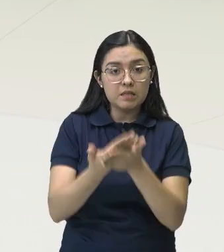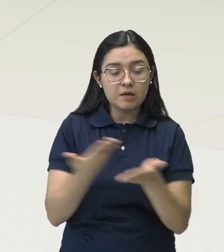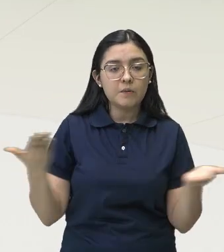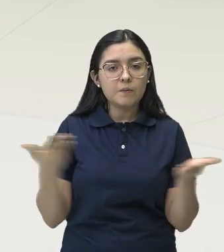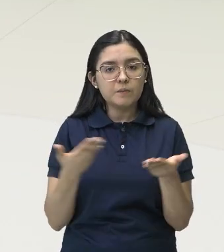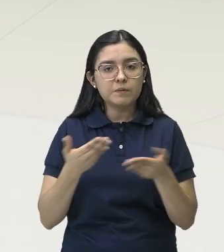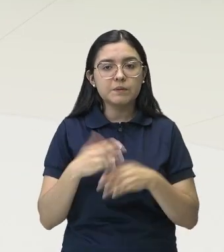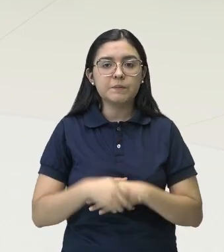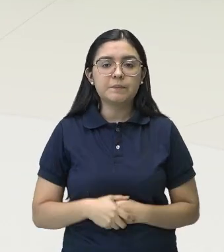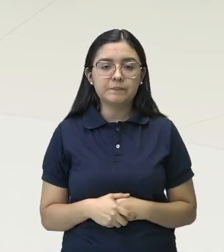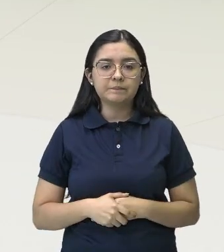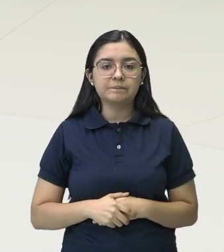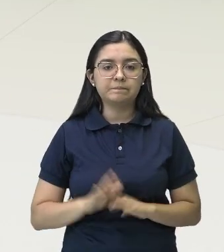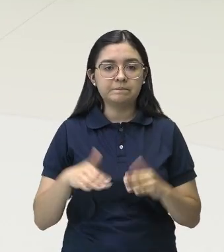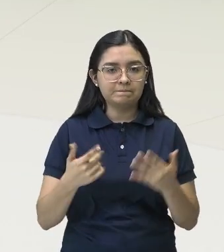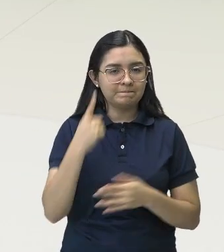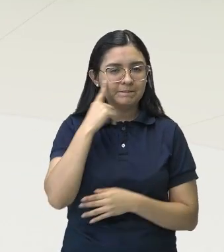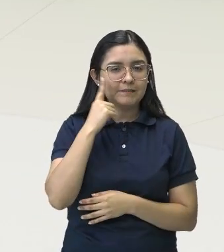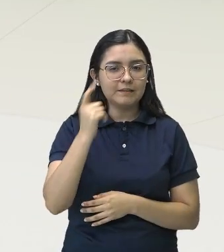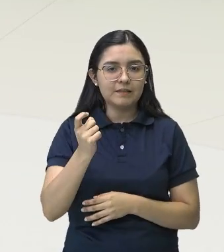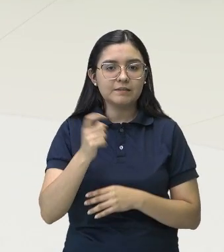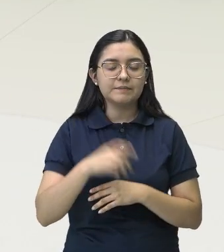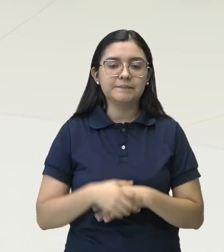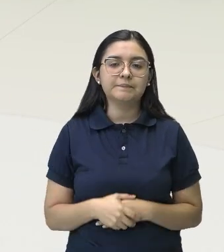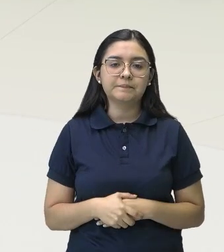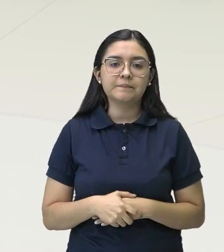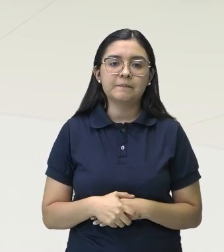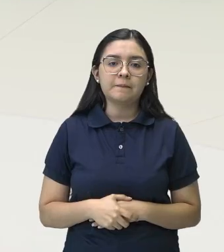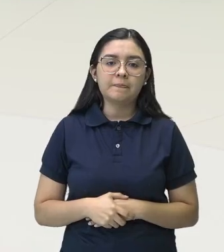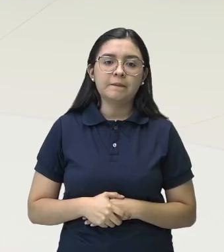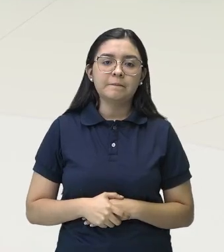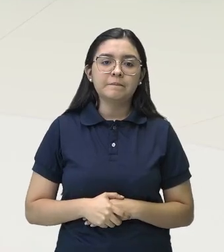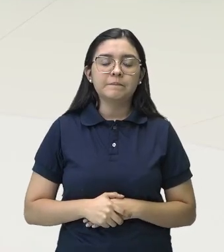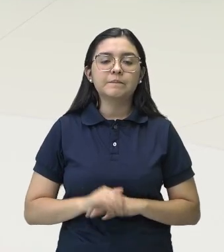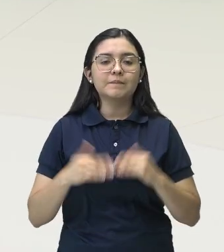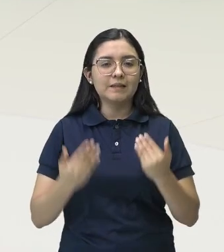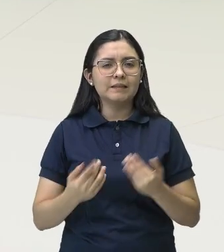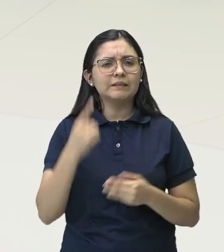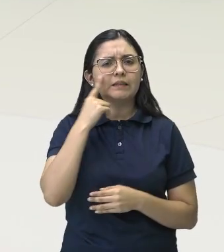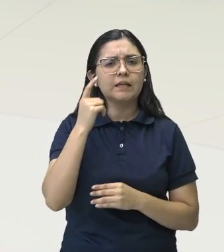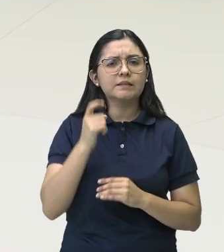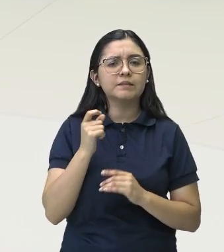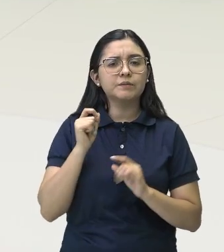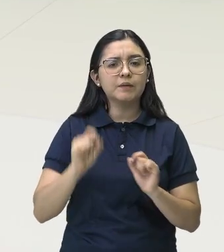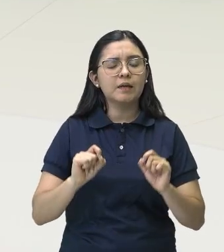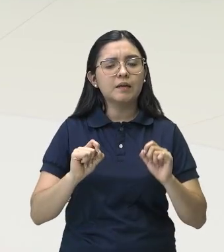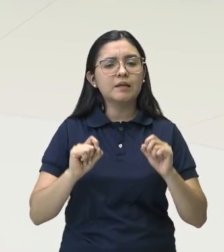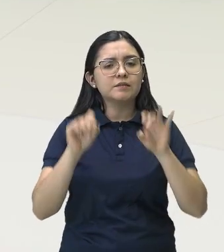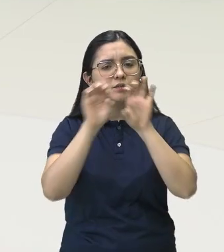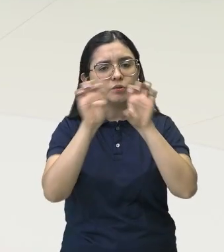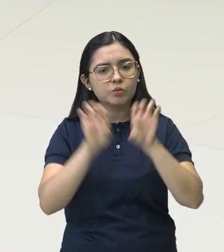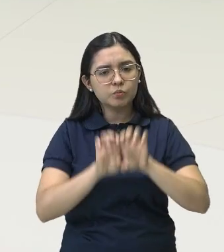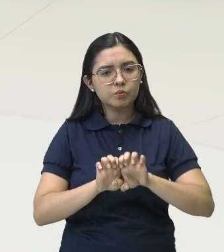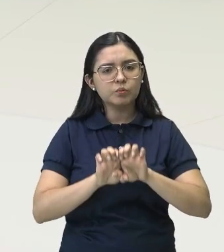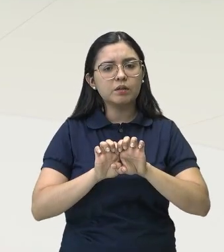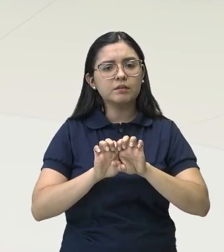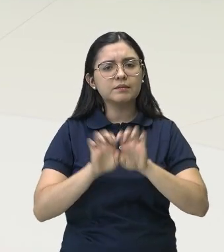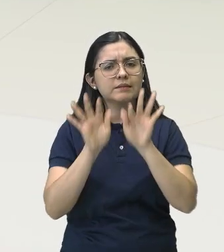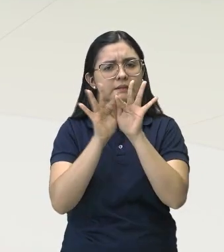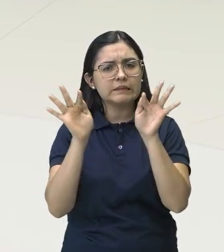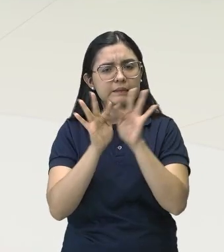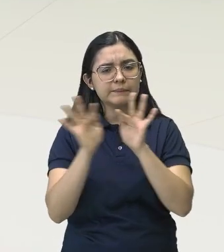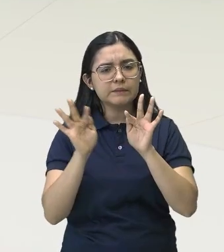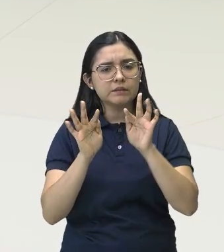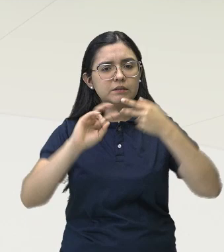de hoje. Olha só que interessante, quão interessante é, né, uma pequena estrutura, né,